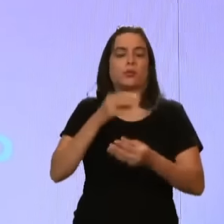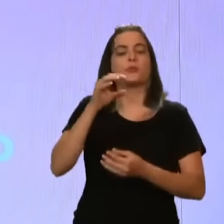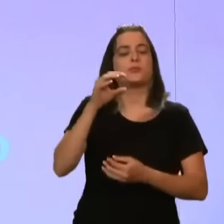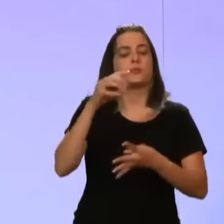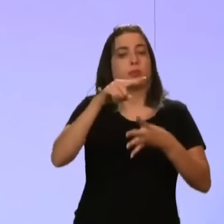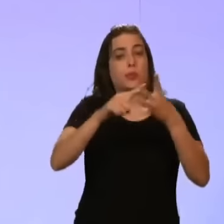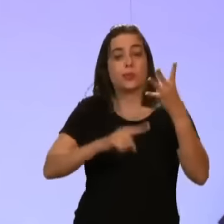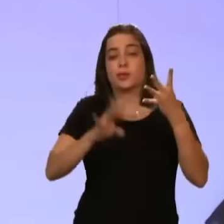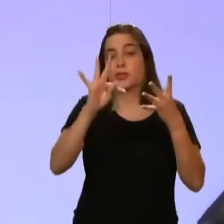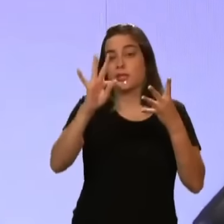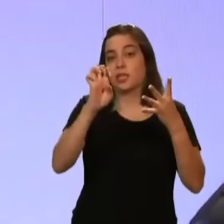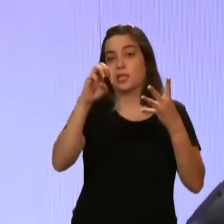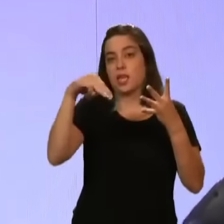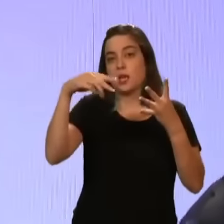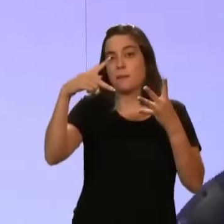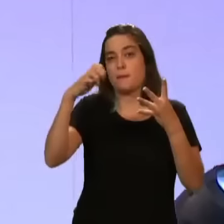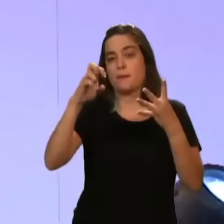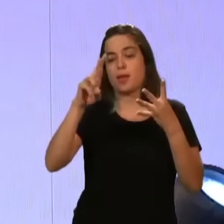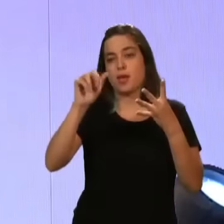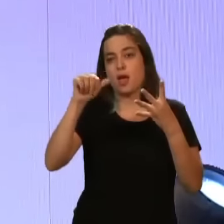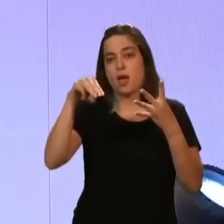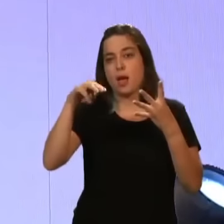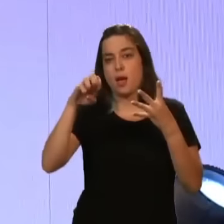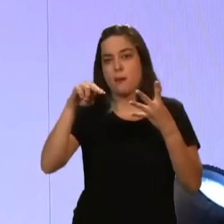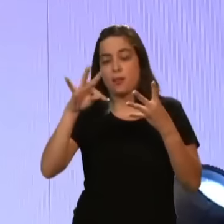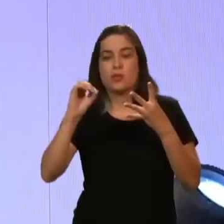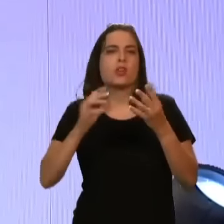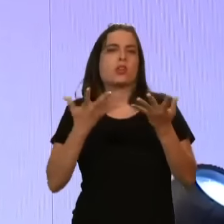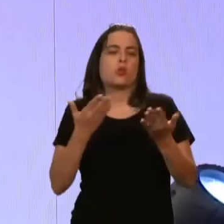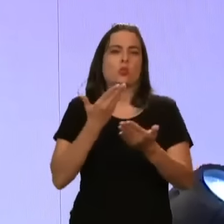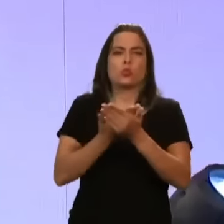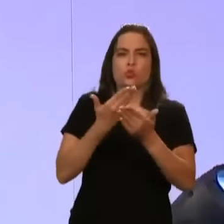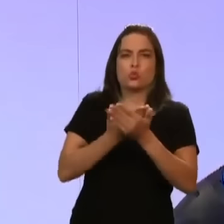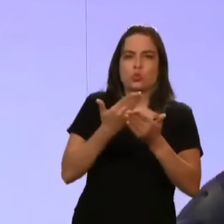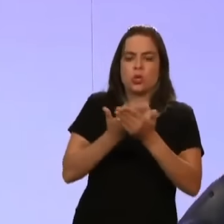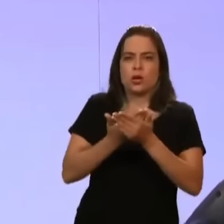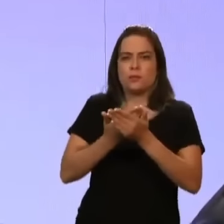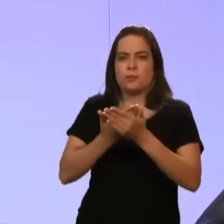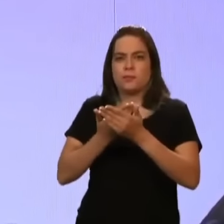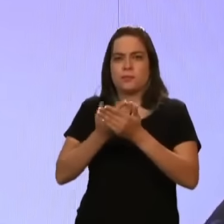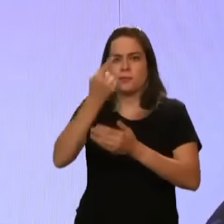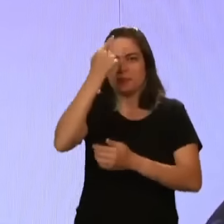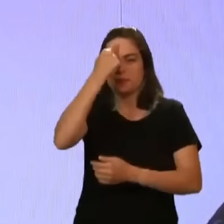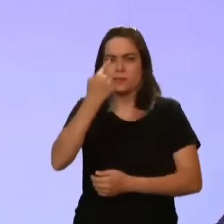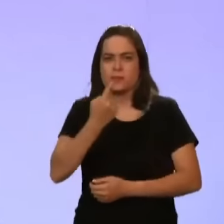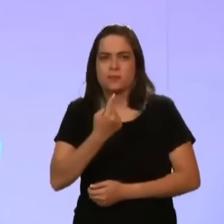tipo de testes de personalidade, estudos de personalidade, ajudam demais ao